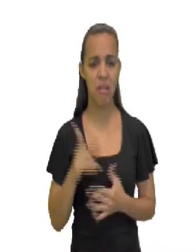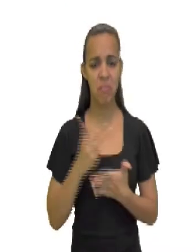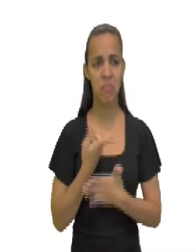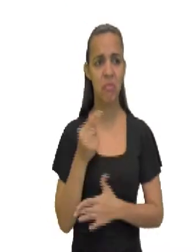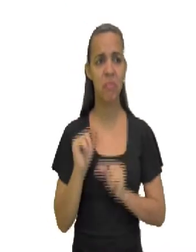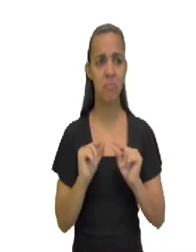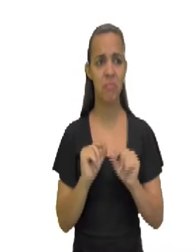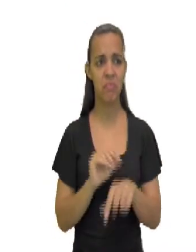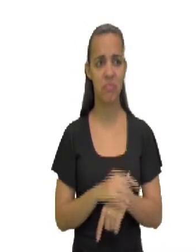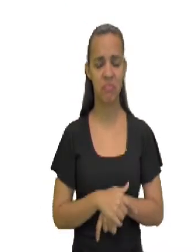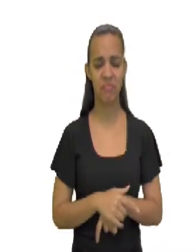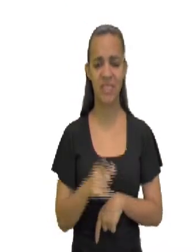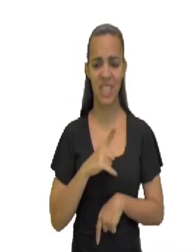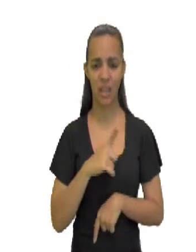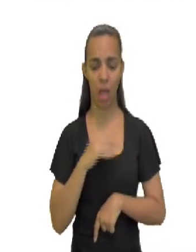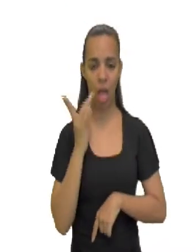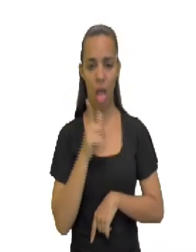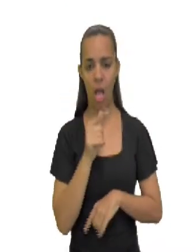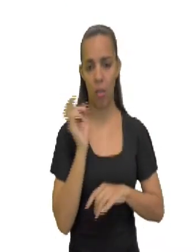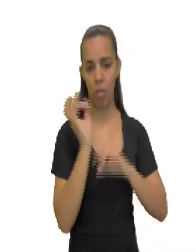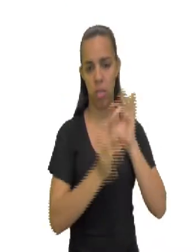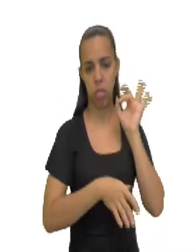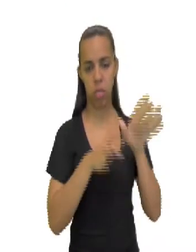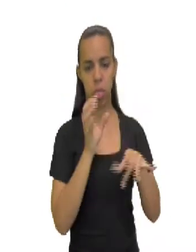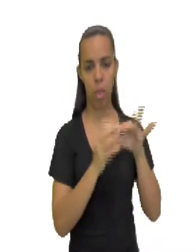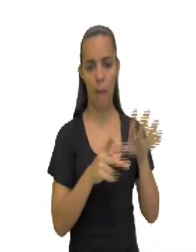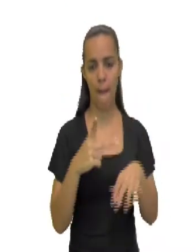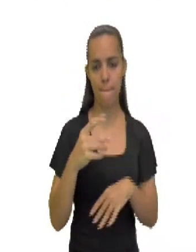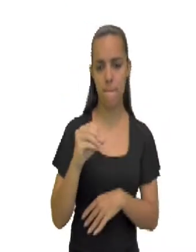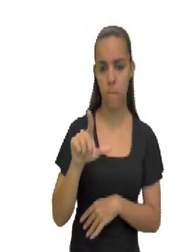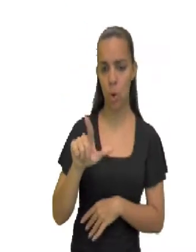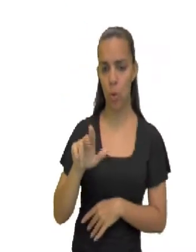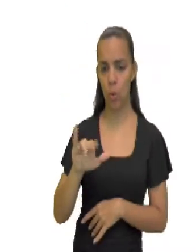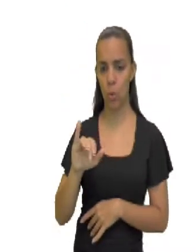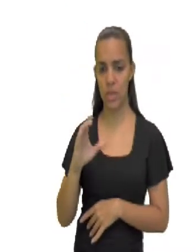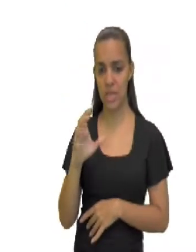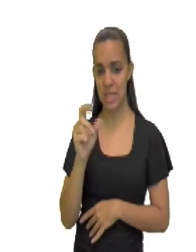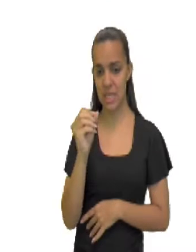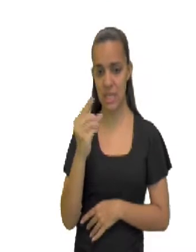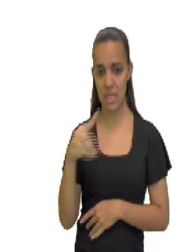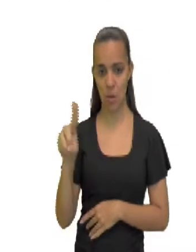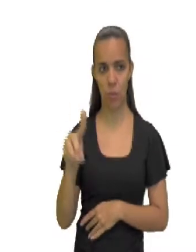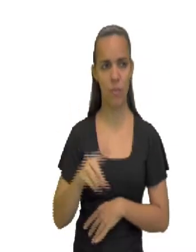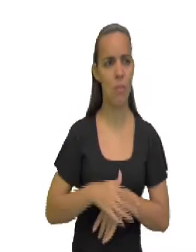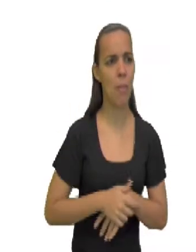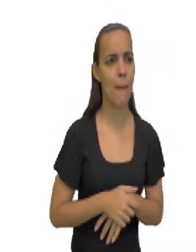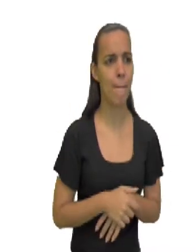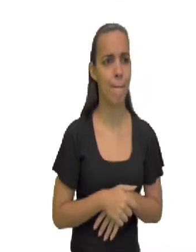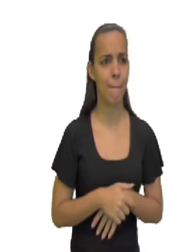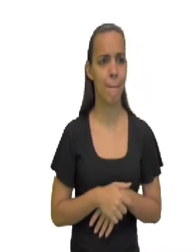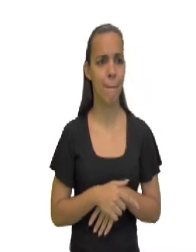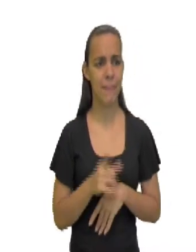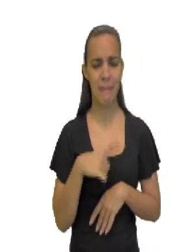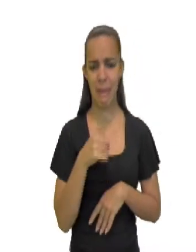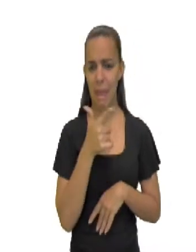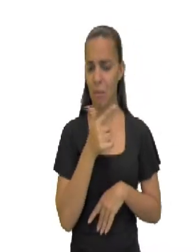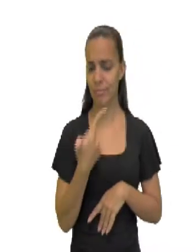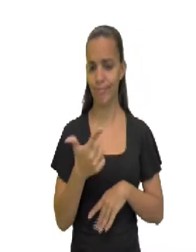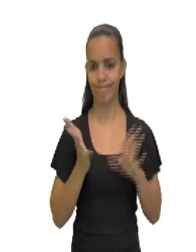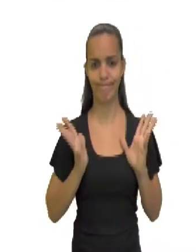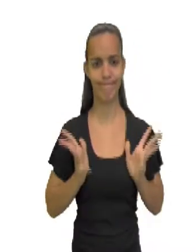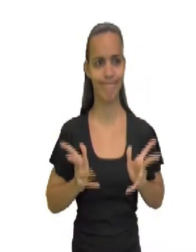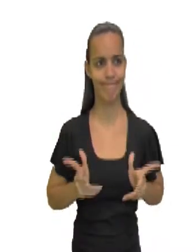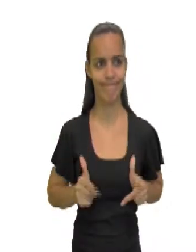quê? A poluição desta água. Essa água pode ser que ela fique sem poder